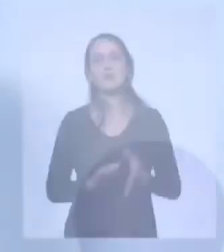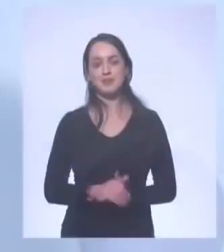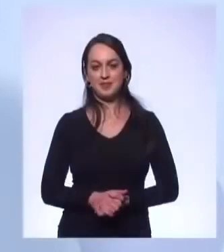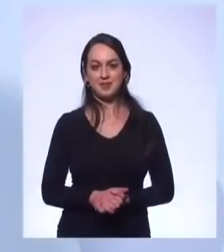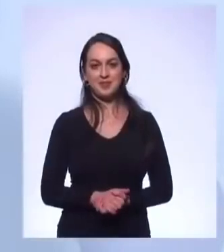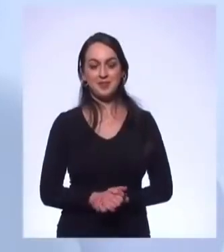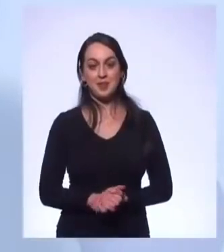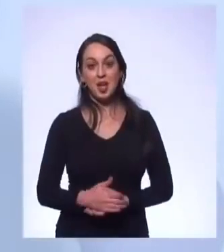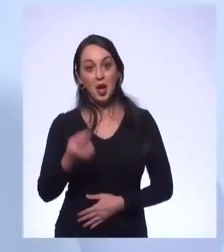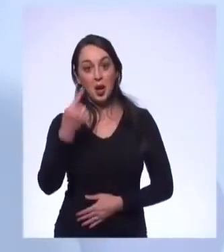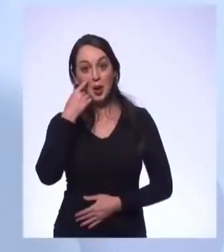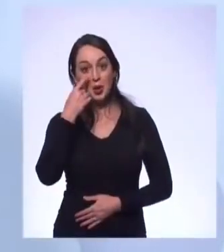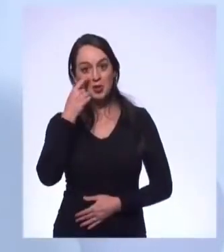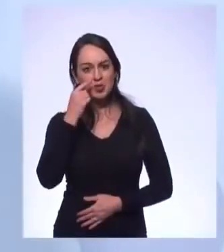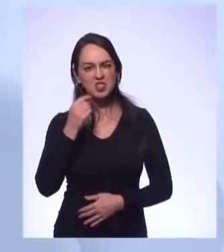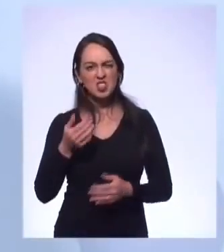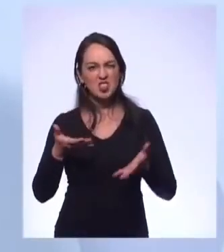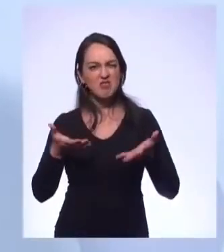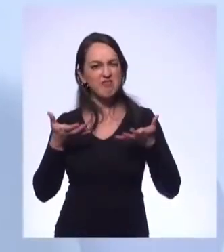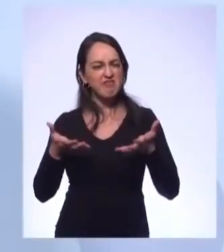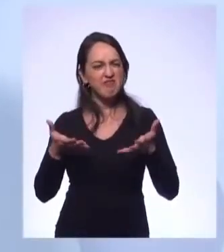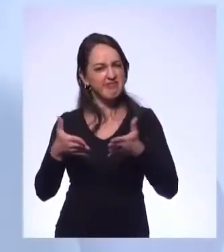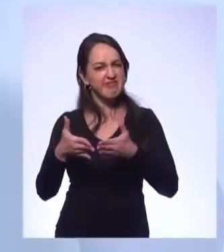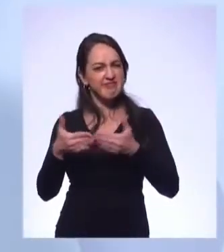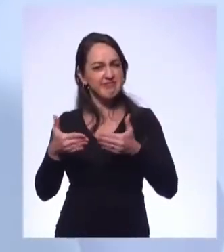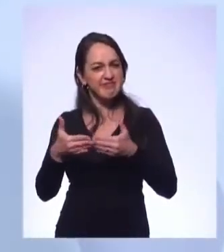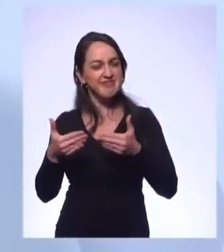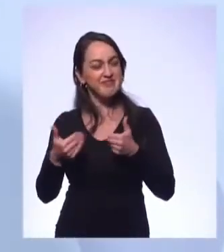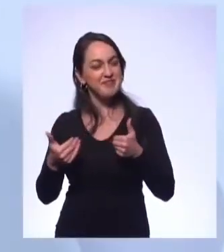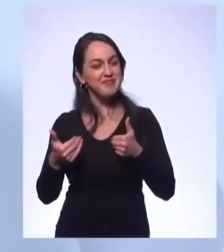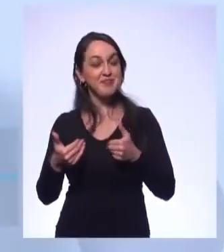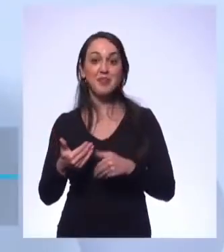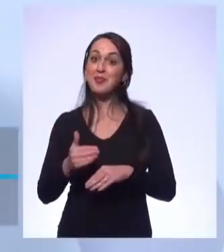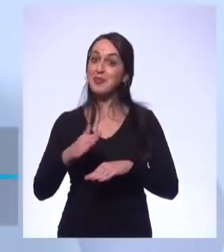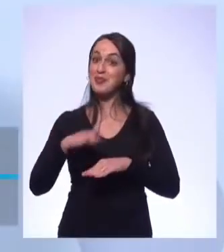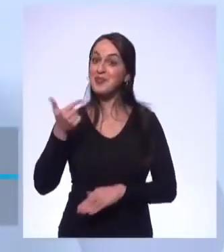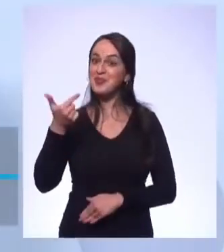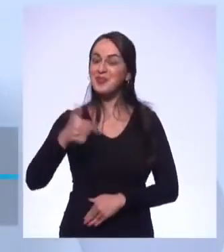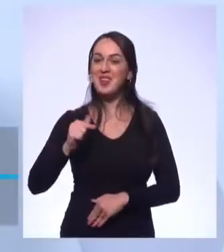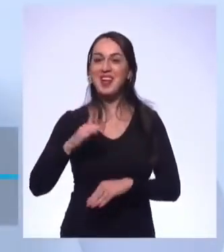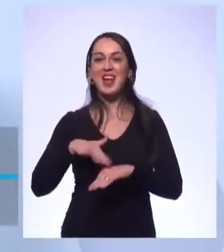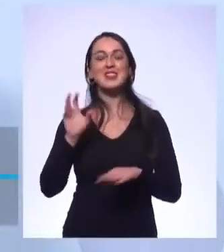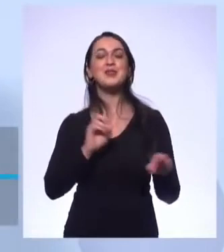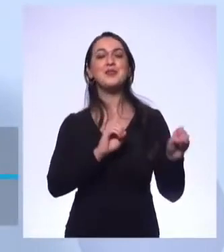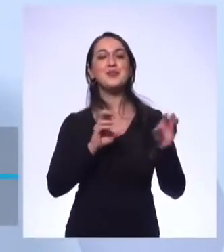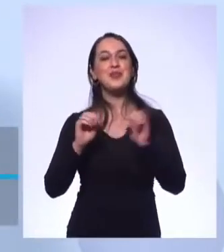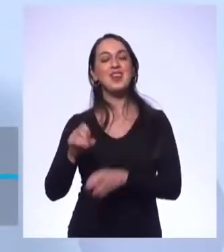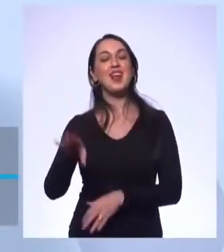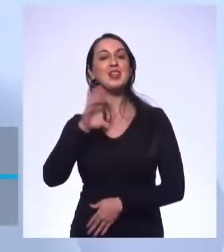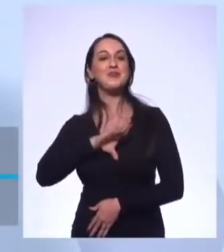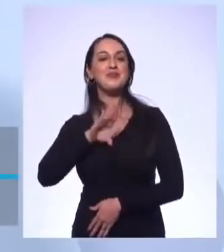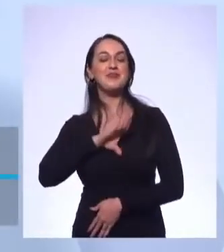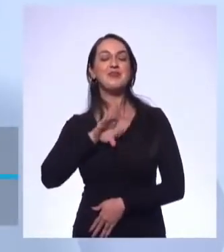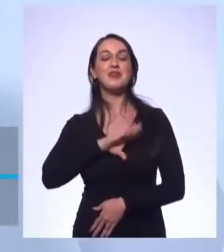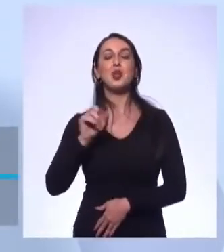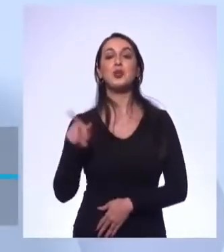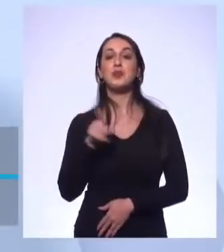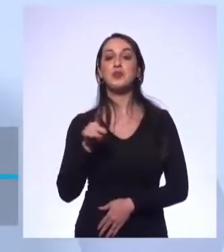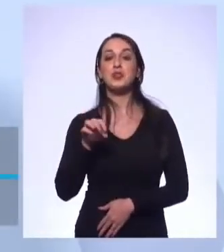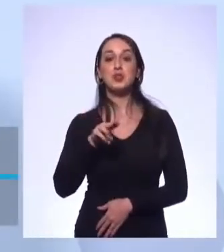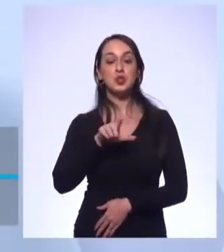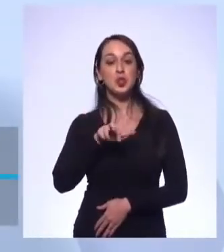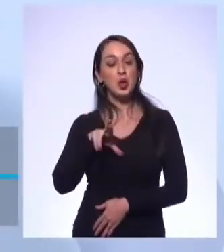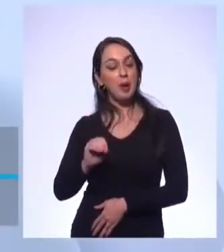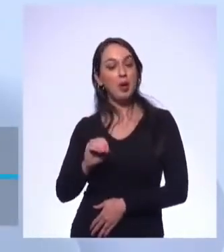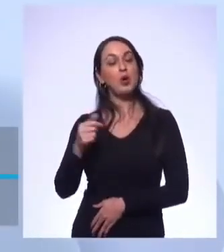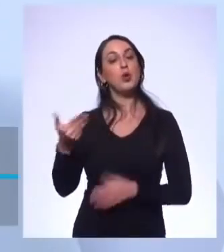E você, tá a fim de reivindicar? Mais uma vez, com mais uma aula de língua portuguesa, eu sou o professor Mauro Marcel e estou aqui para mediar, conversar